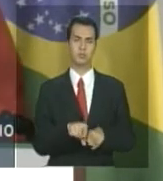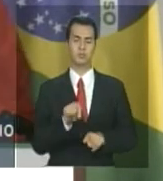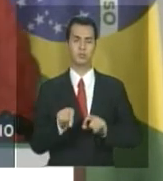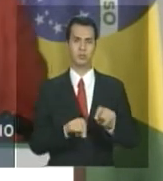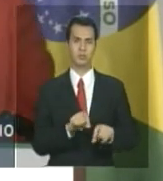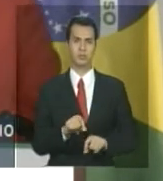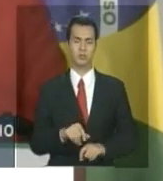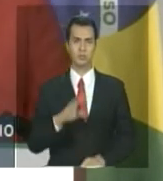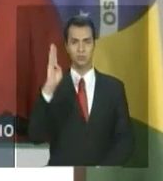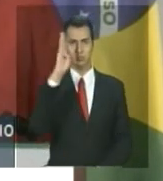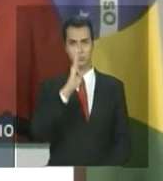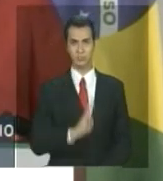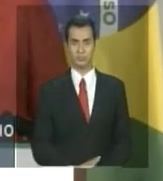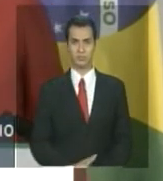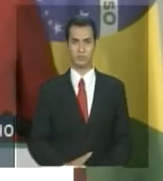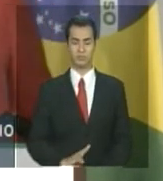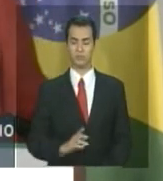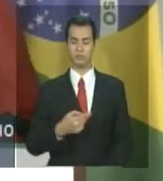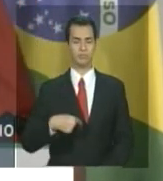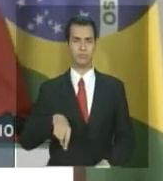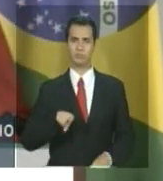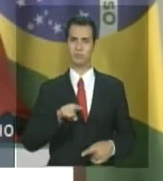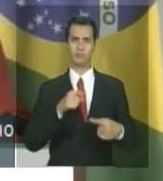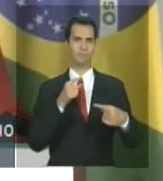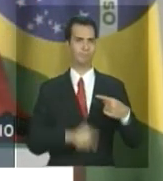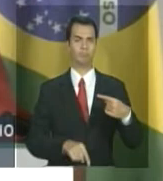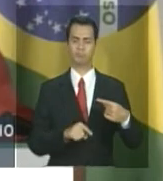que o Brasil repudia todas as